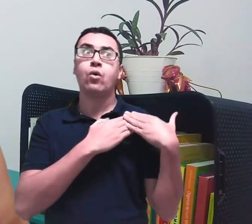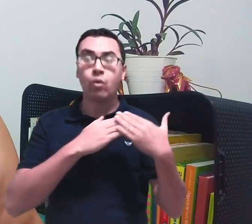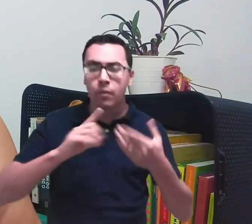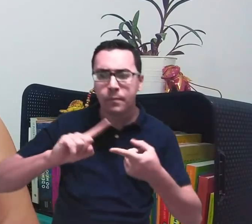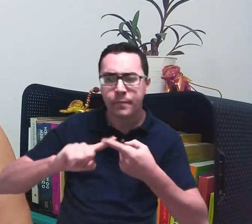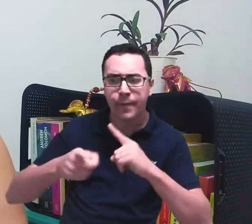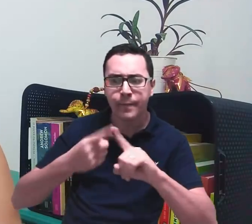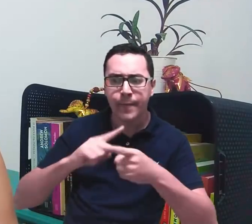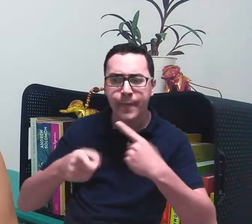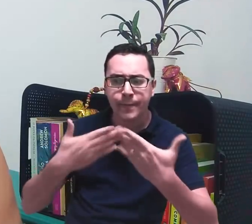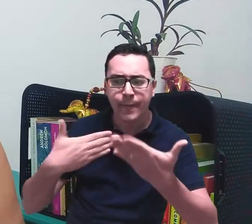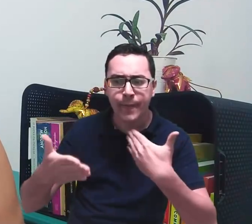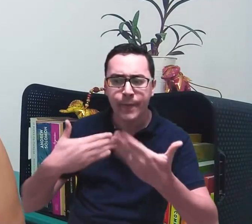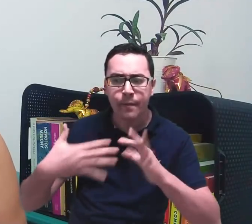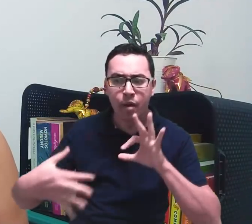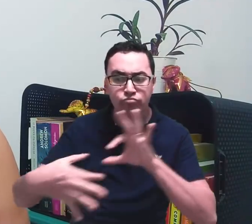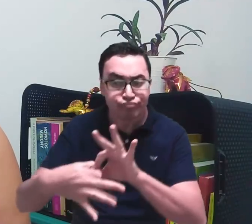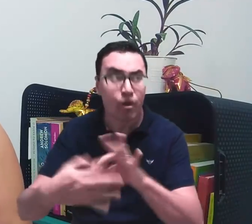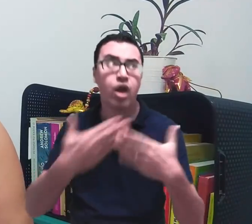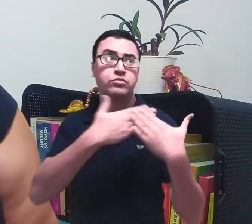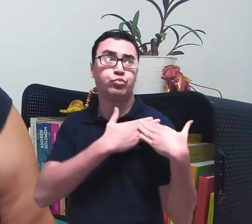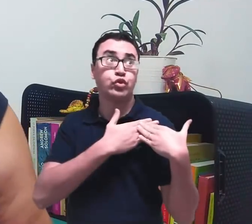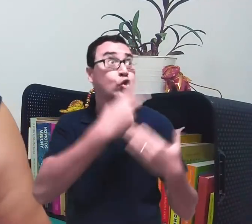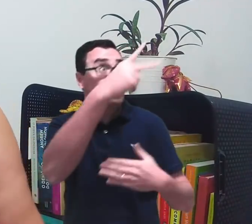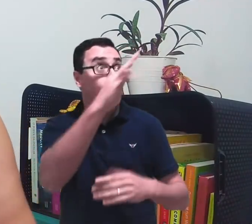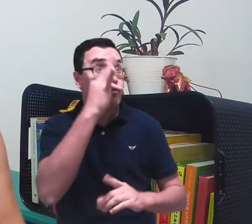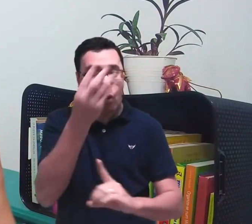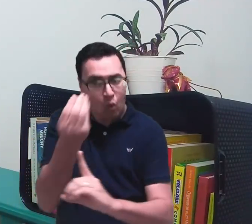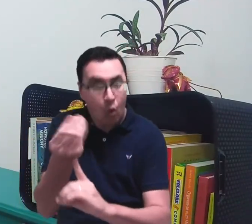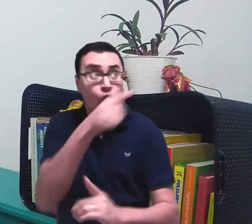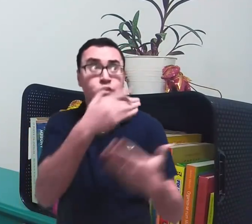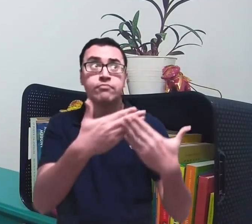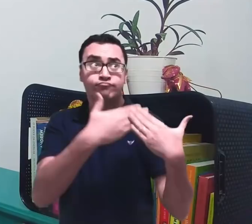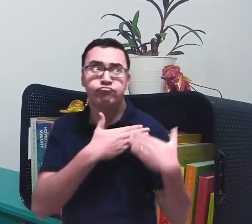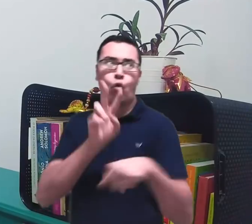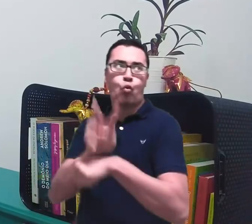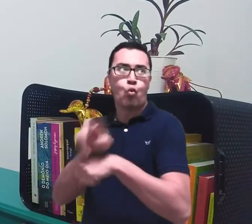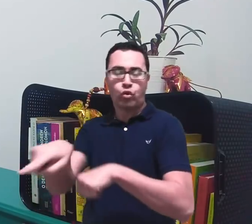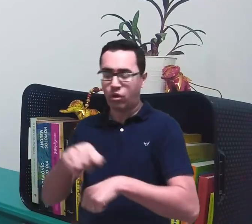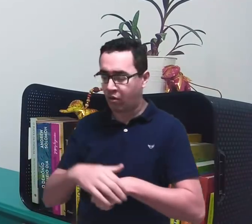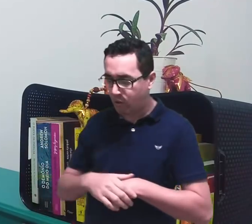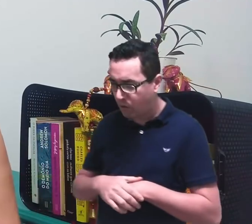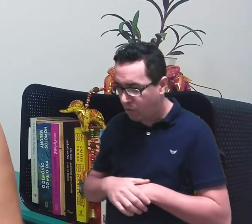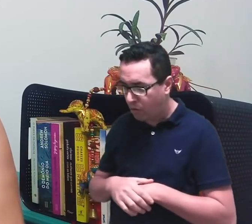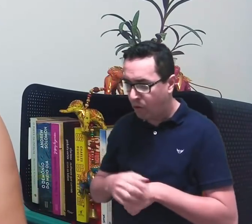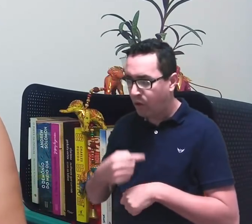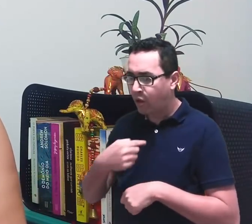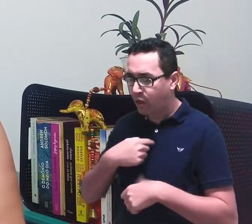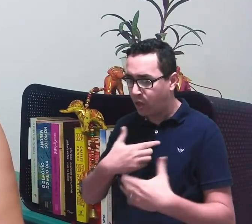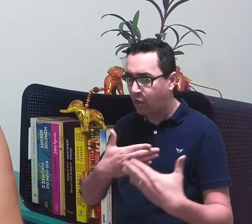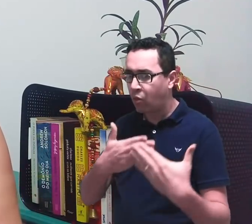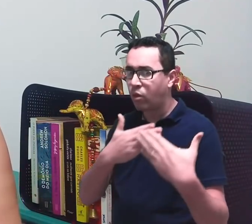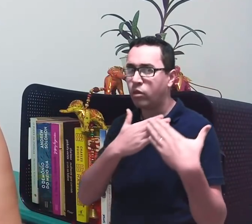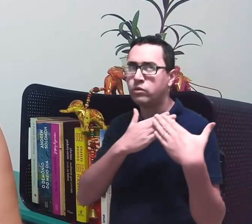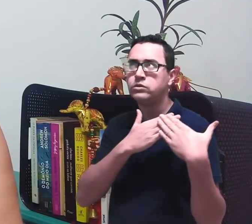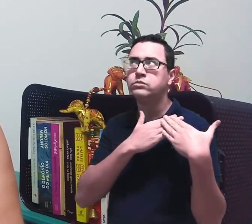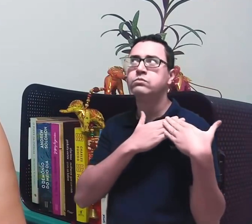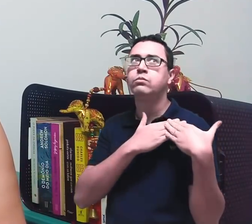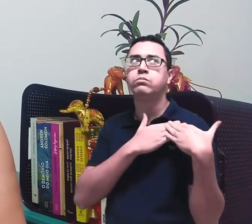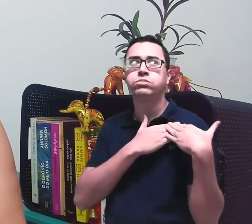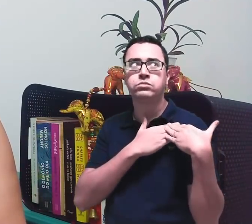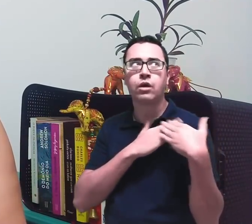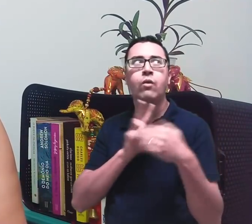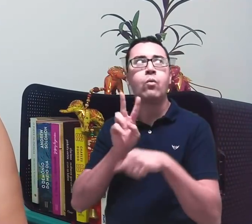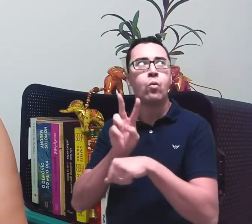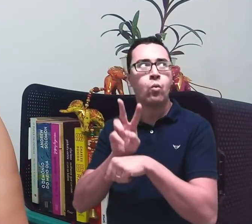cativou. É responsável por sua rosa. Eu sou responsável por minha rosa, repetiu o Pequeno Príncipe